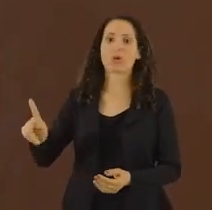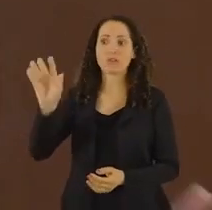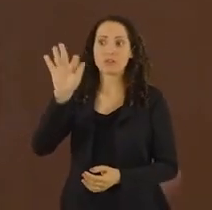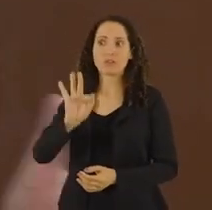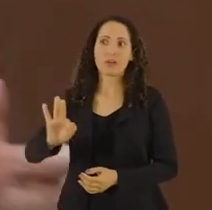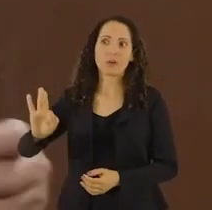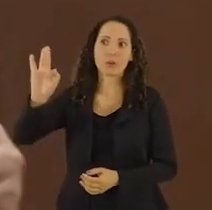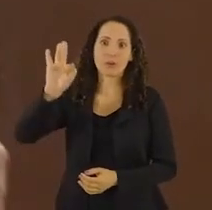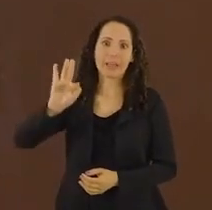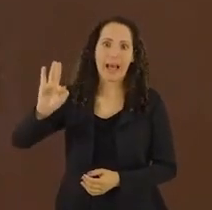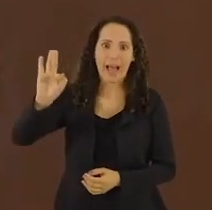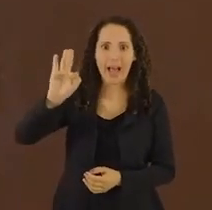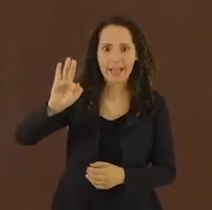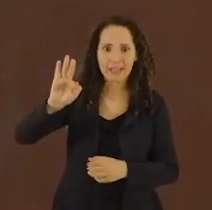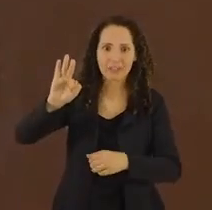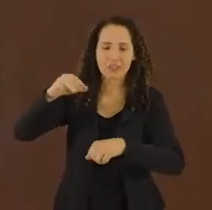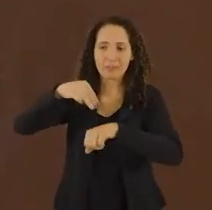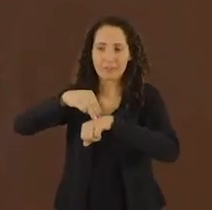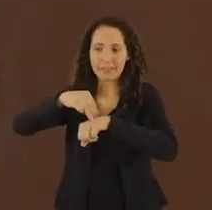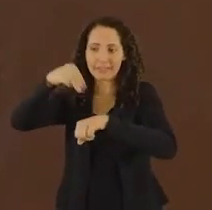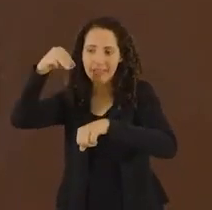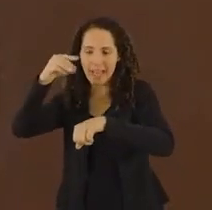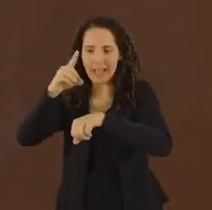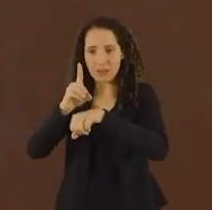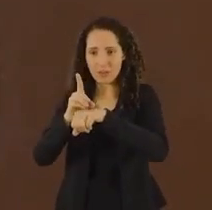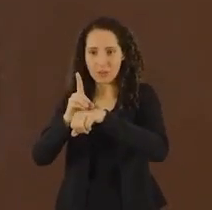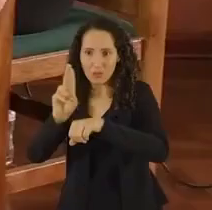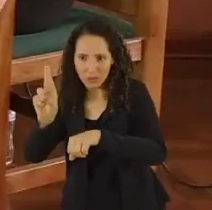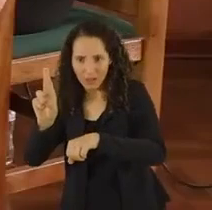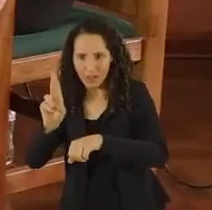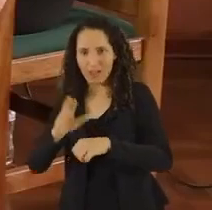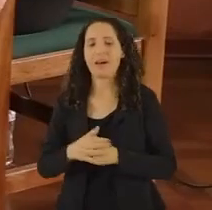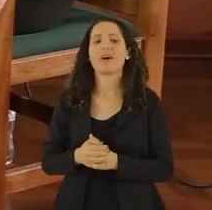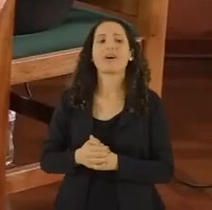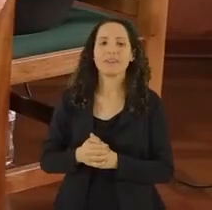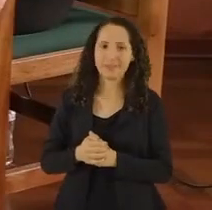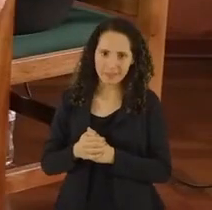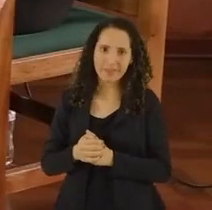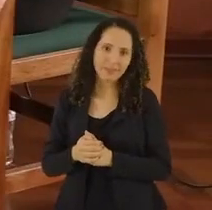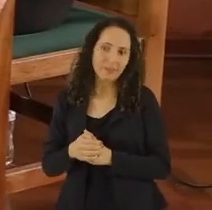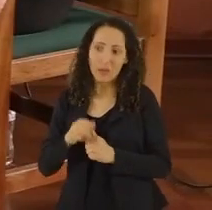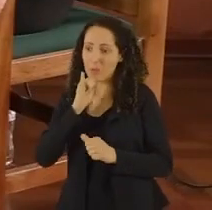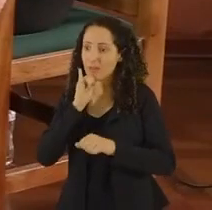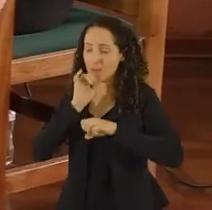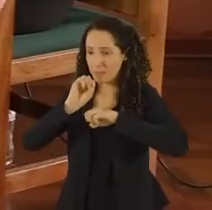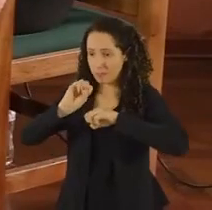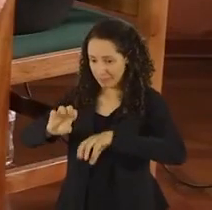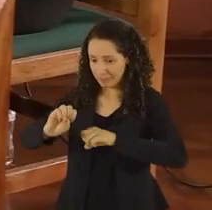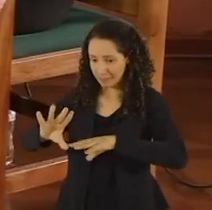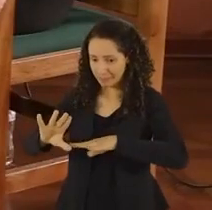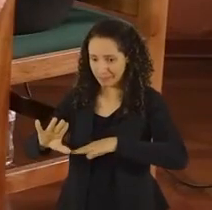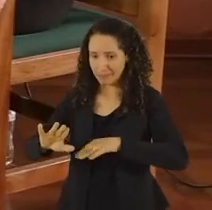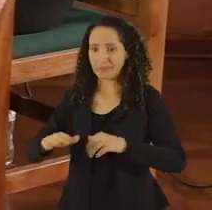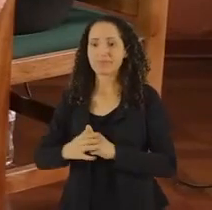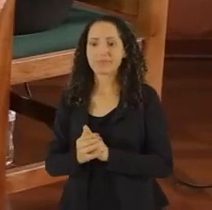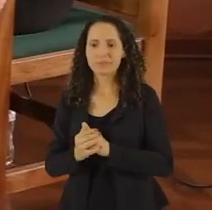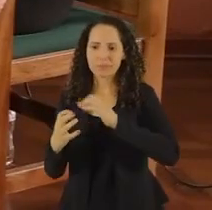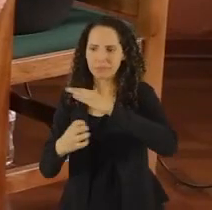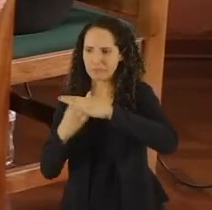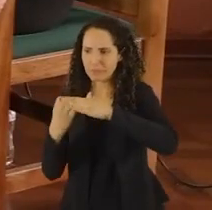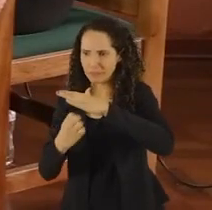pós-graduação até docentes da área da Educação é executiva por exemplo né